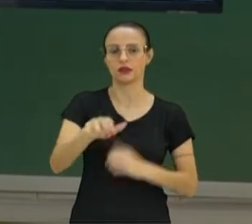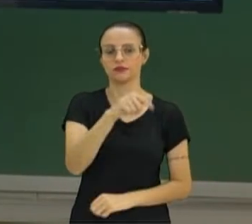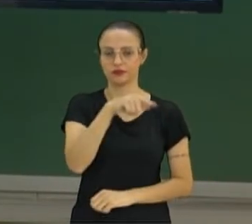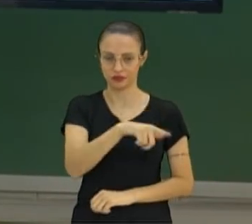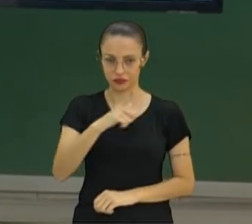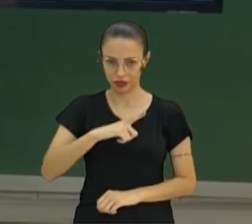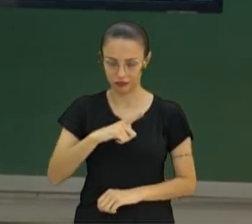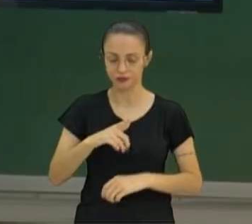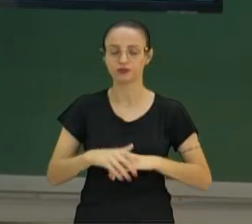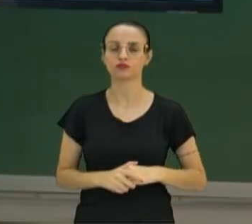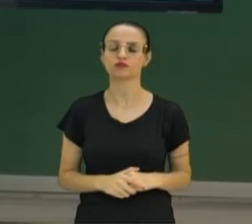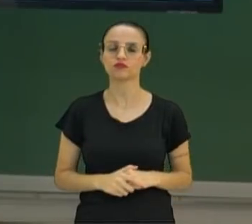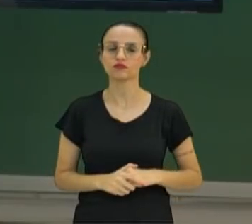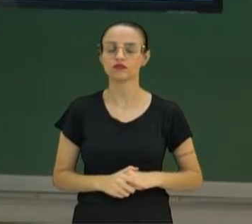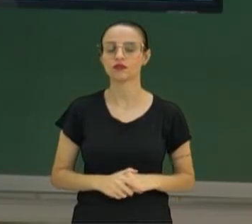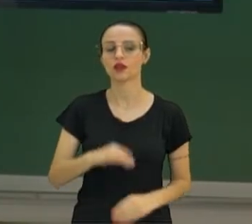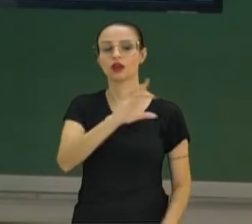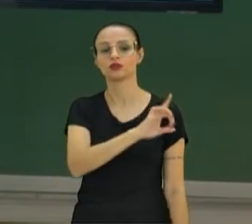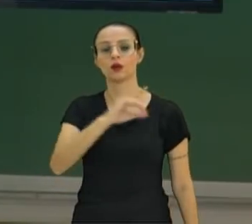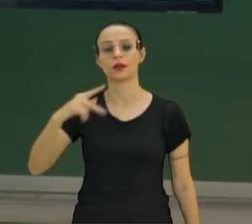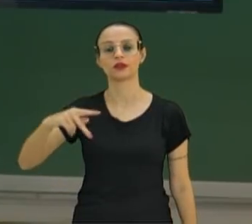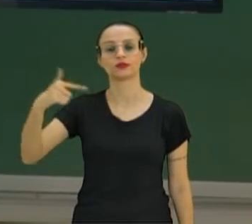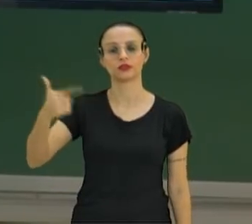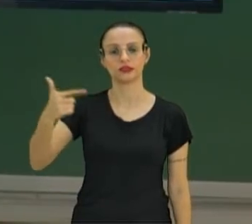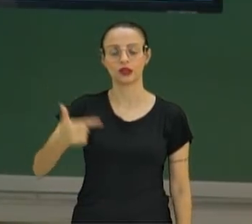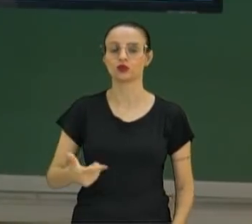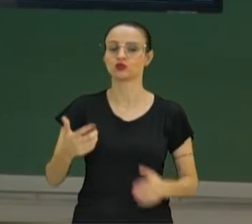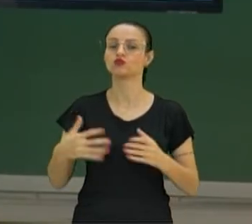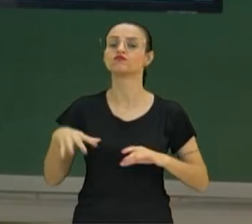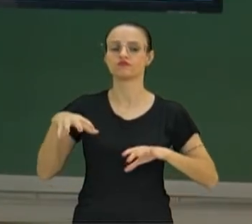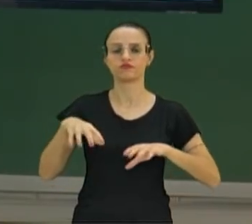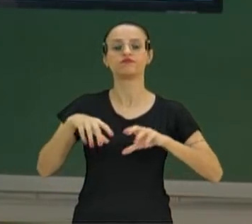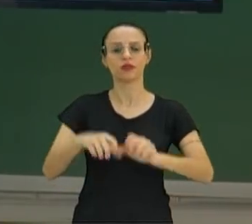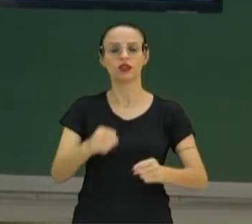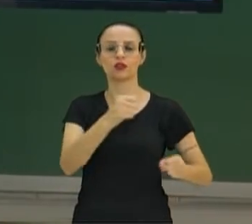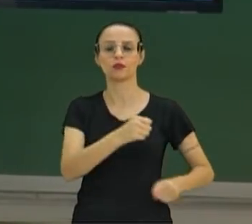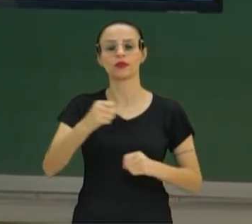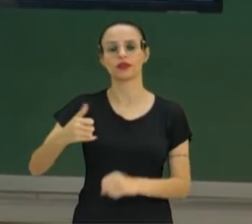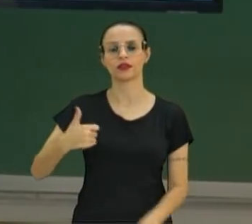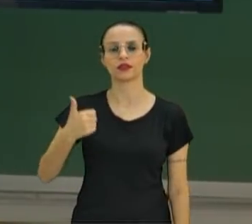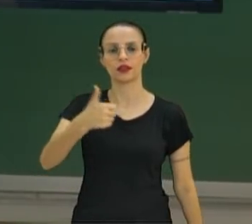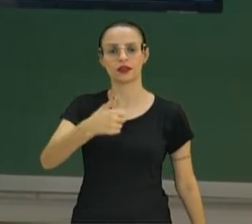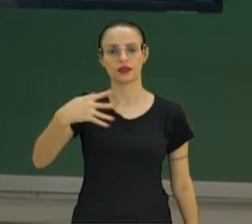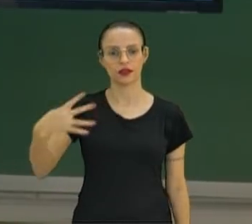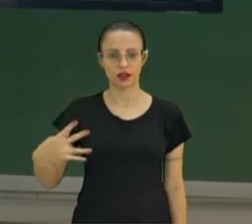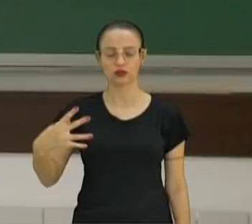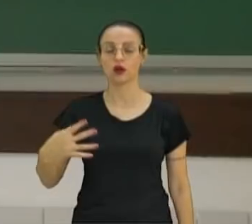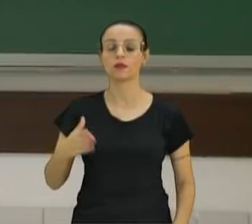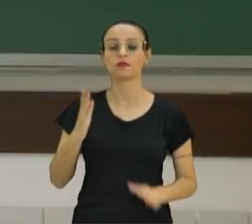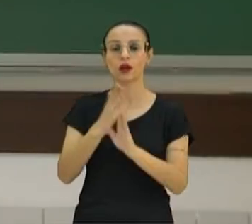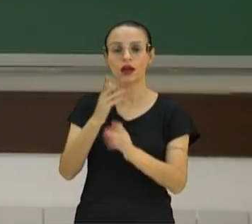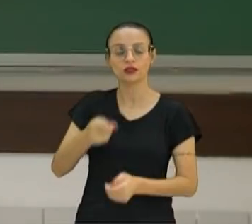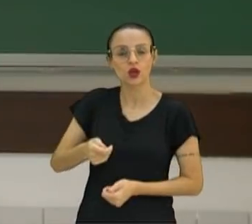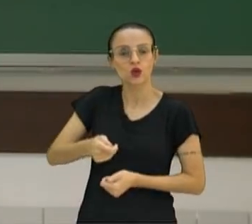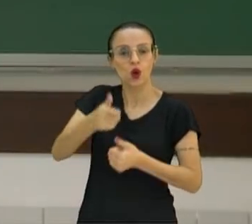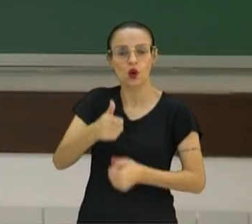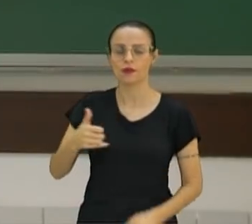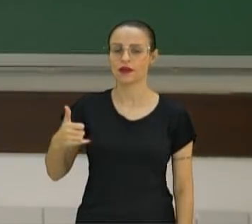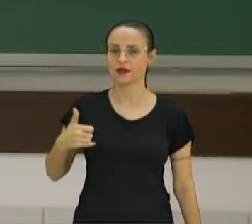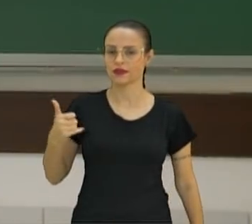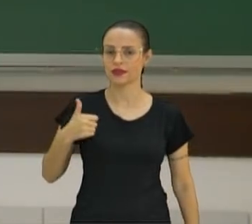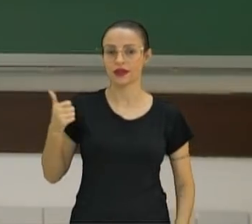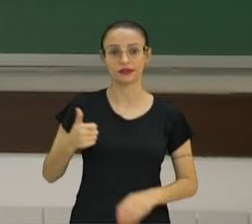regenciais. Dom Pedro II assume o poder aos 14 anos de idade através de um golpe. Ele tem a sua